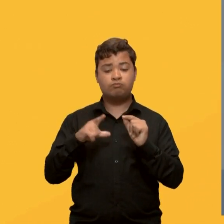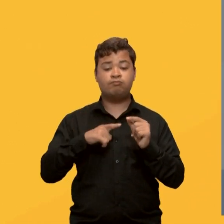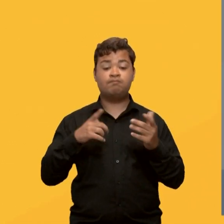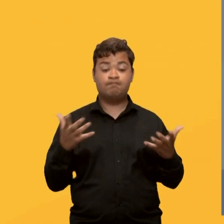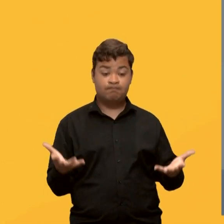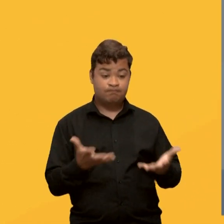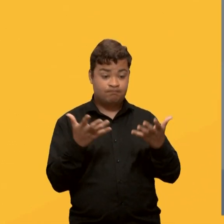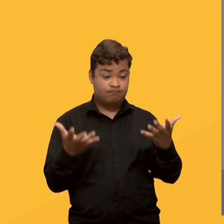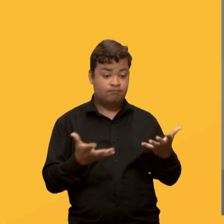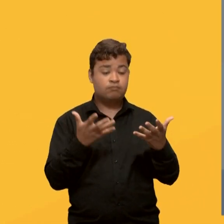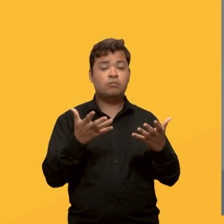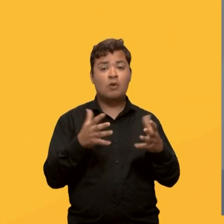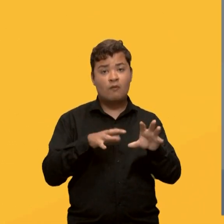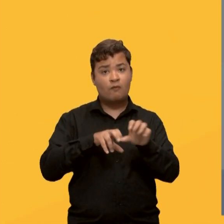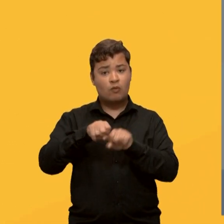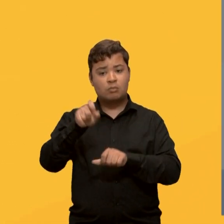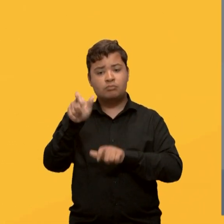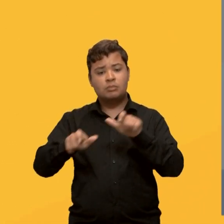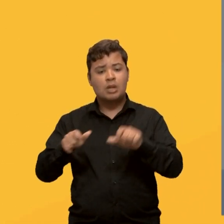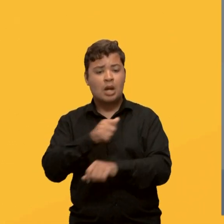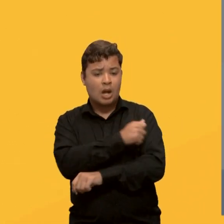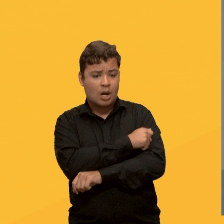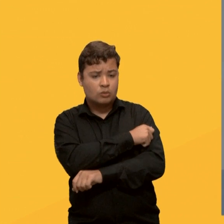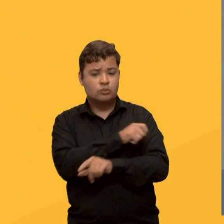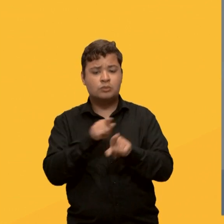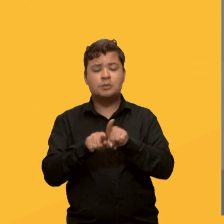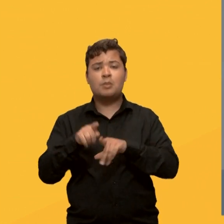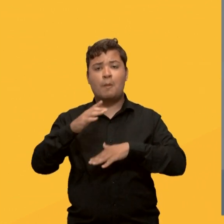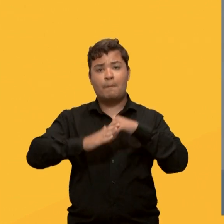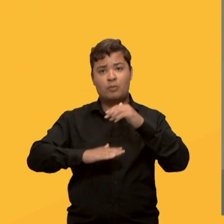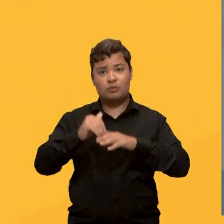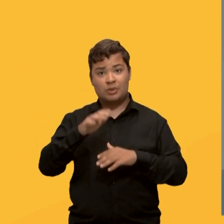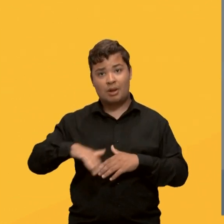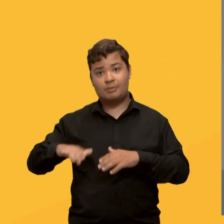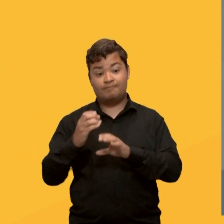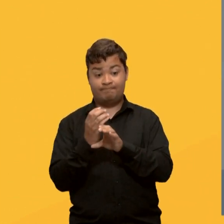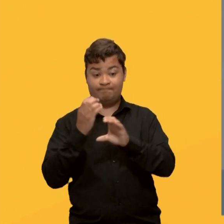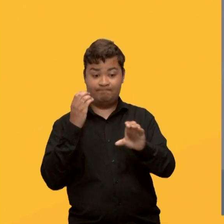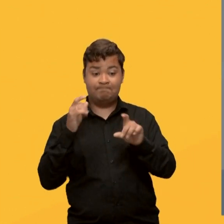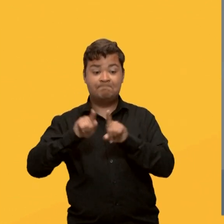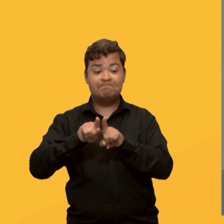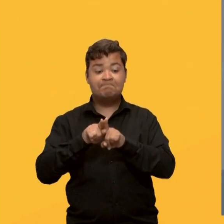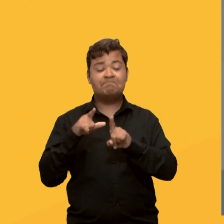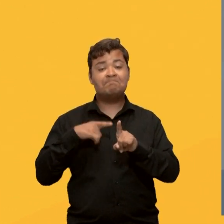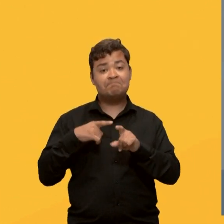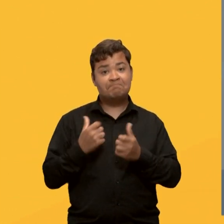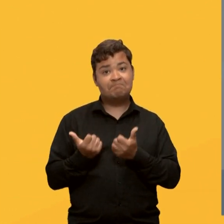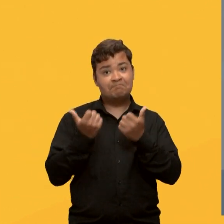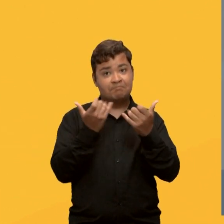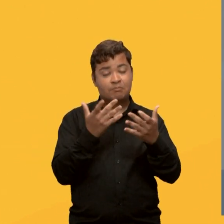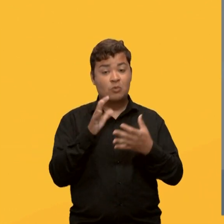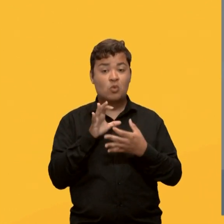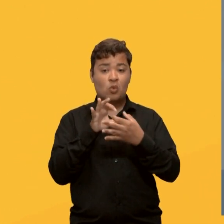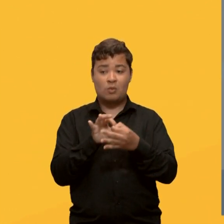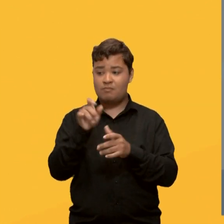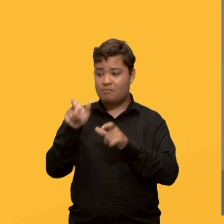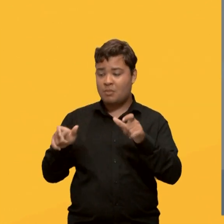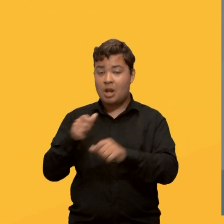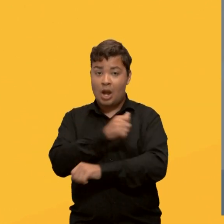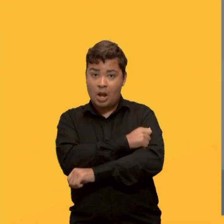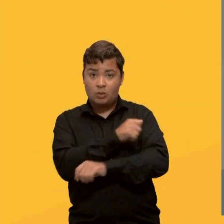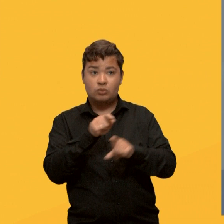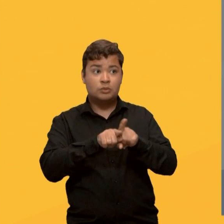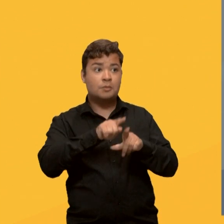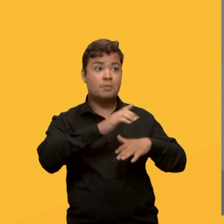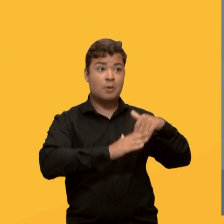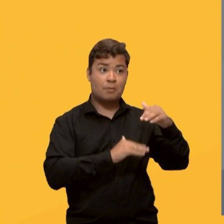formação de estudantes e profissionais da área de engenharia e proporcionar conexão de discentes e profissionais com